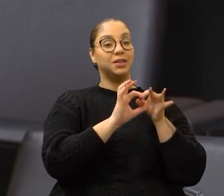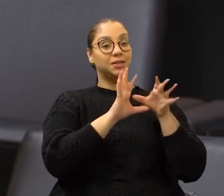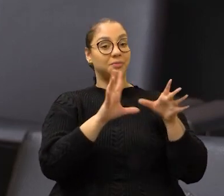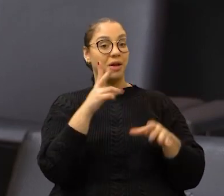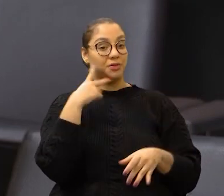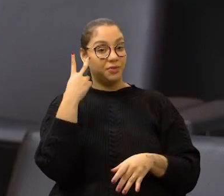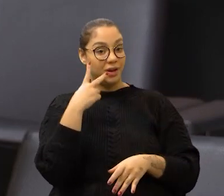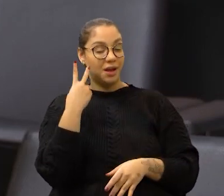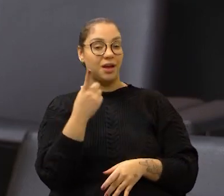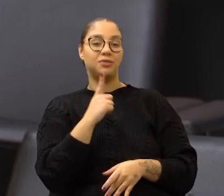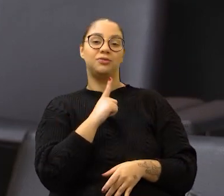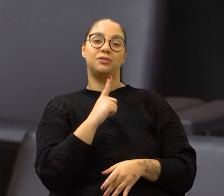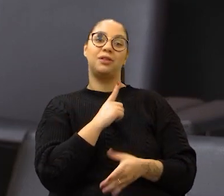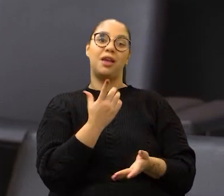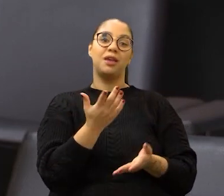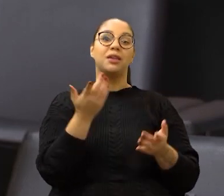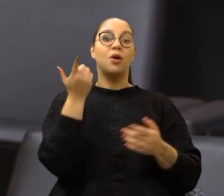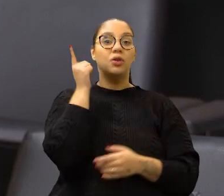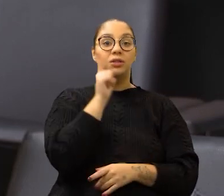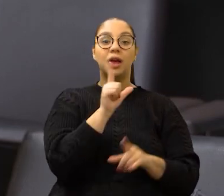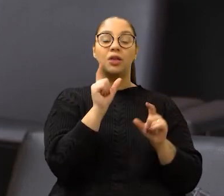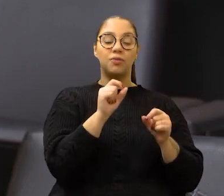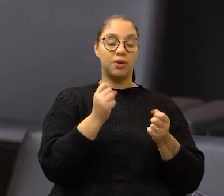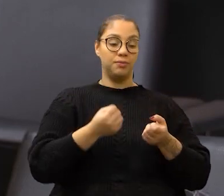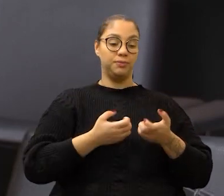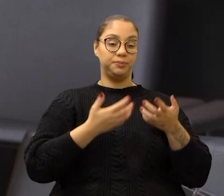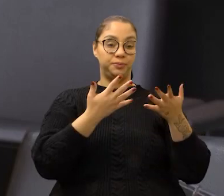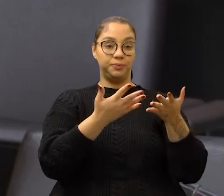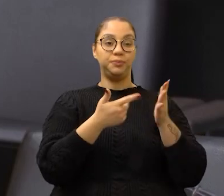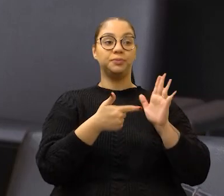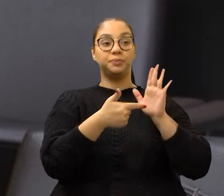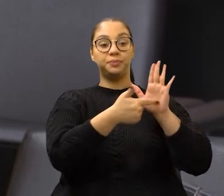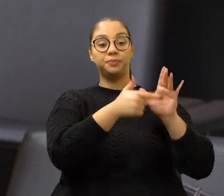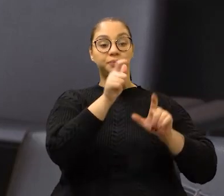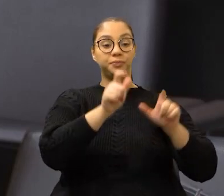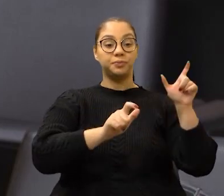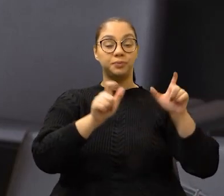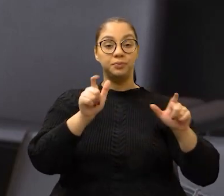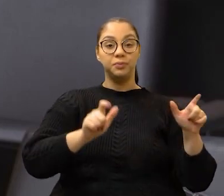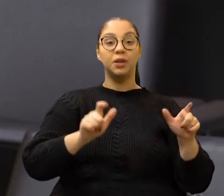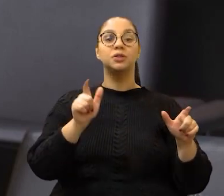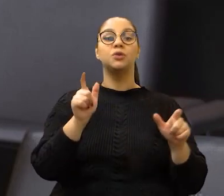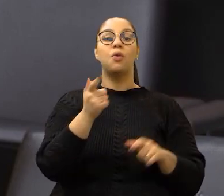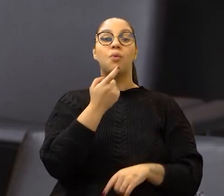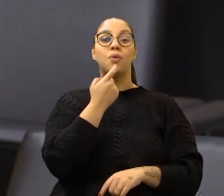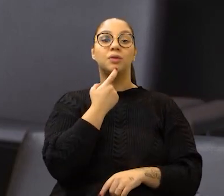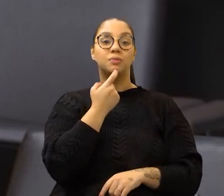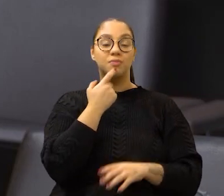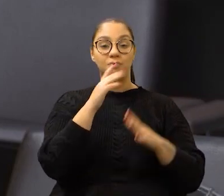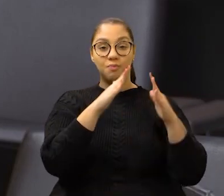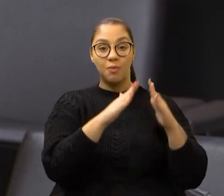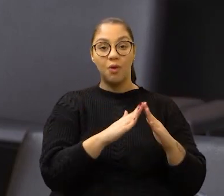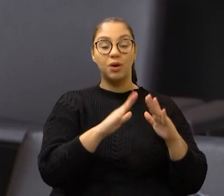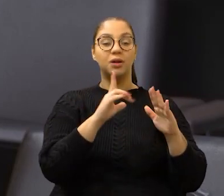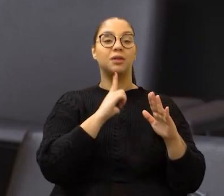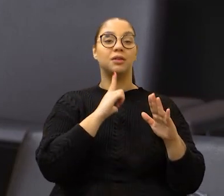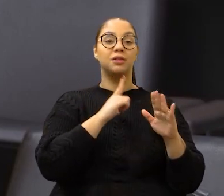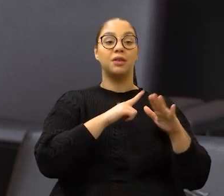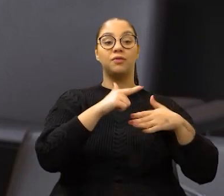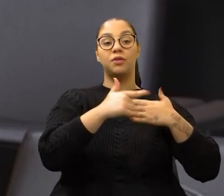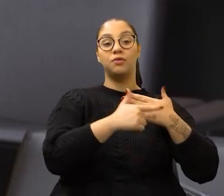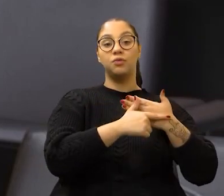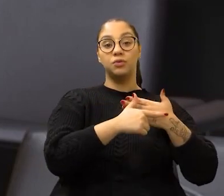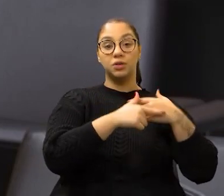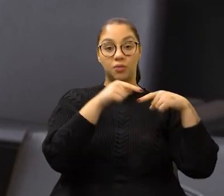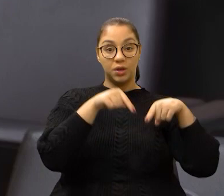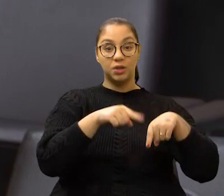porque somente assim nós conseguimos externar aos nossos munícipes, aqueles que nos colocaram aqui para a função de